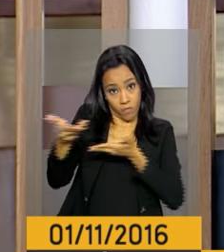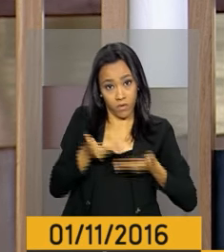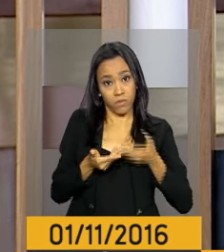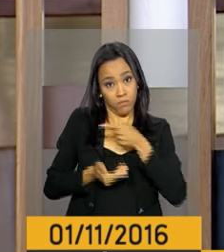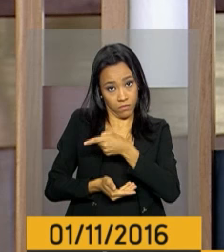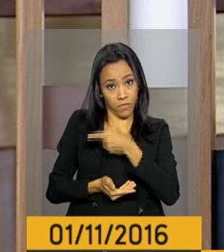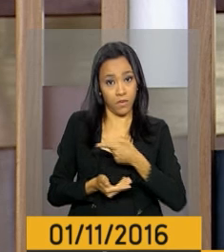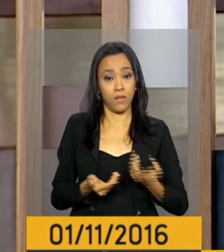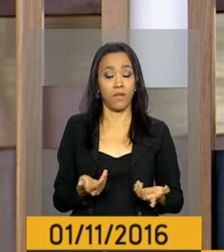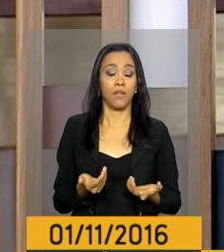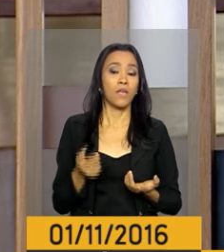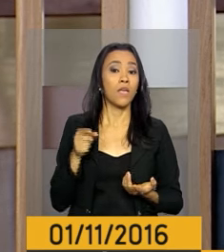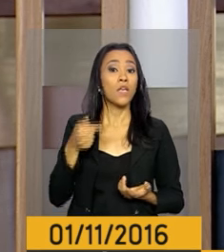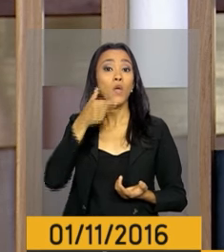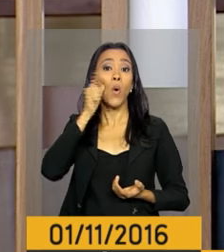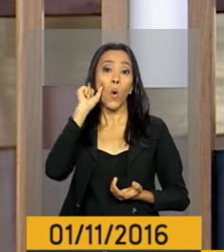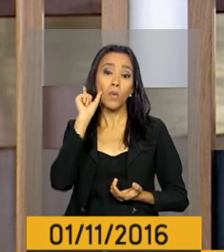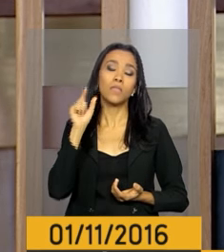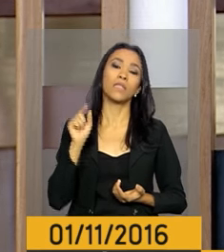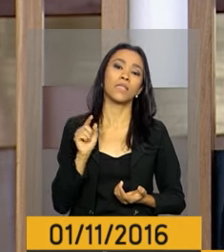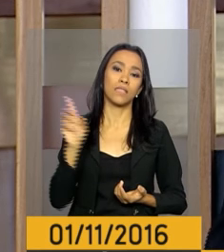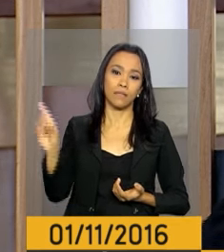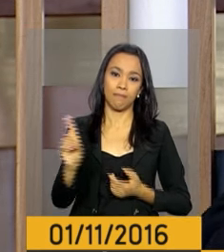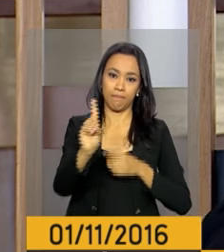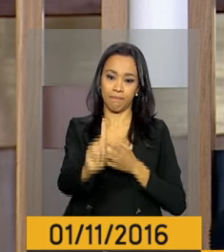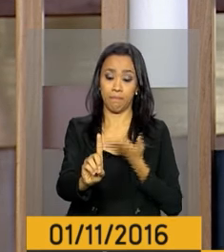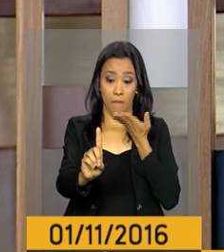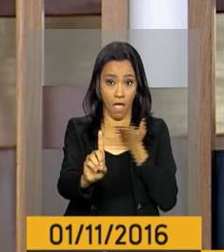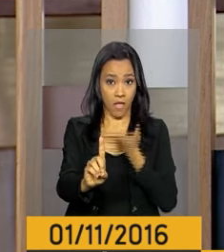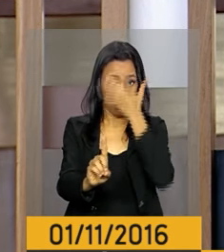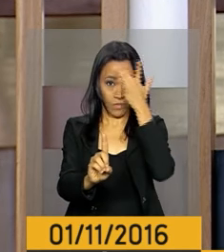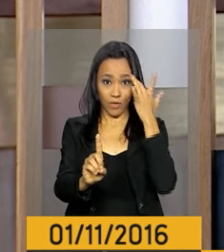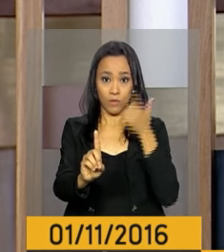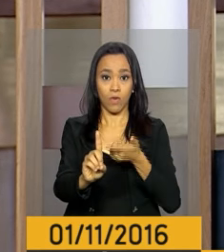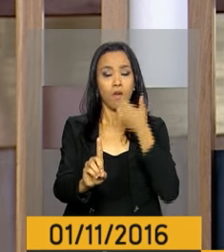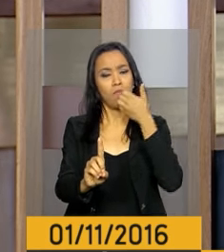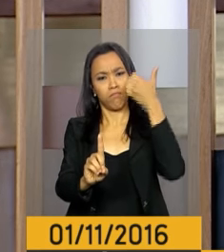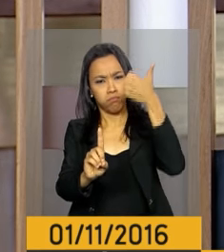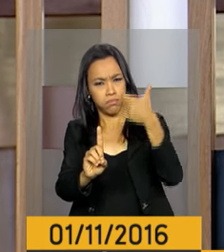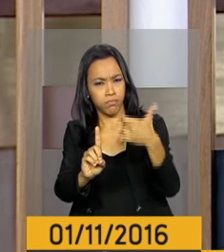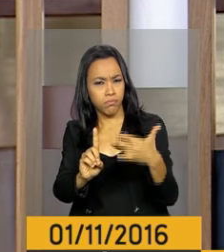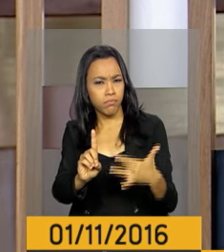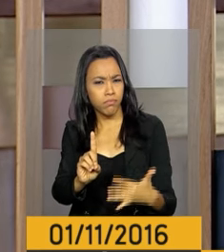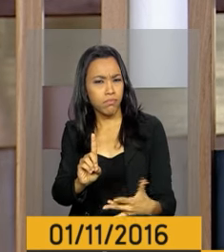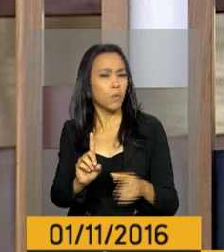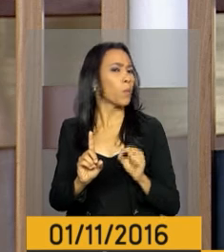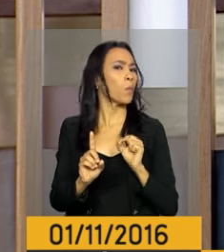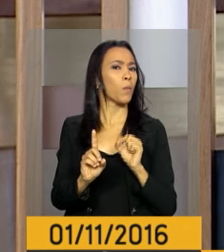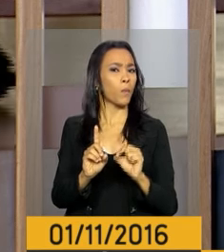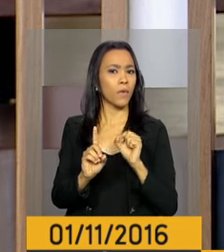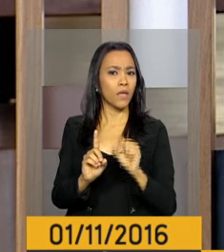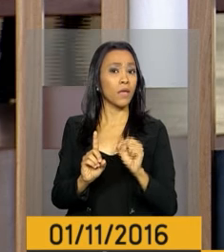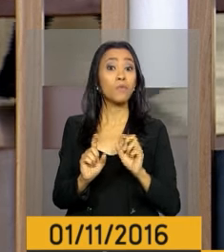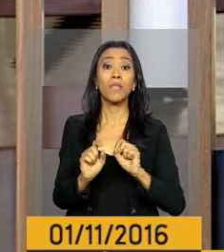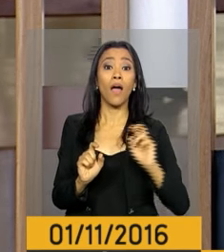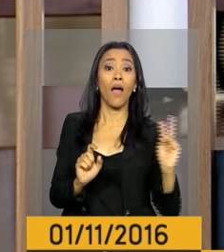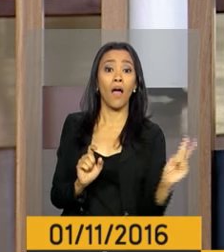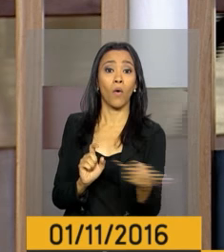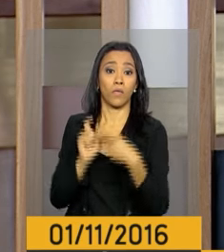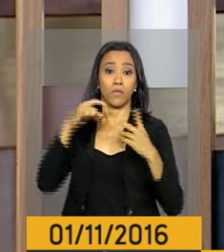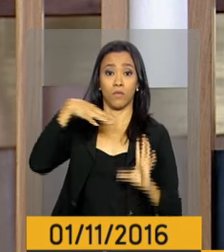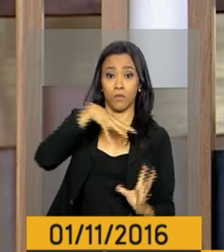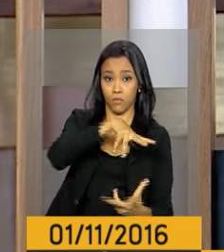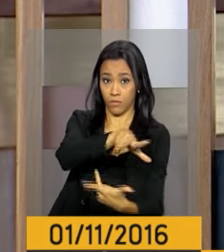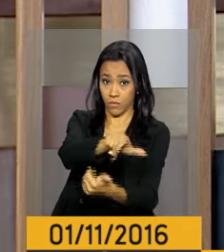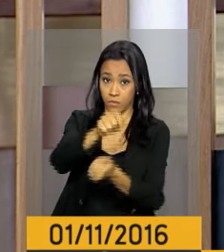CPLP e deu ontem um preciosíssimo relato a respeito até da situação mundial e